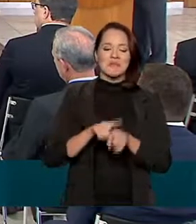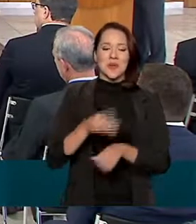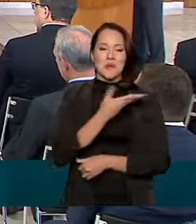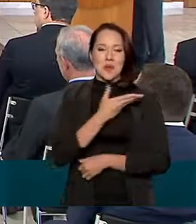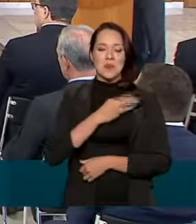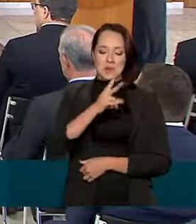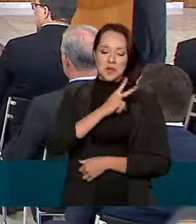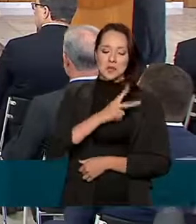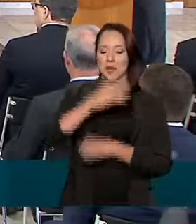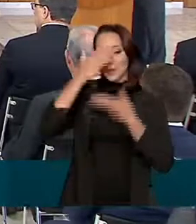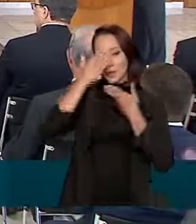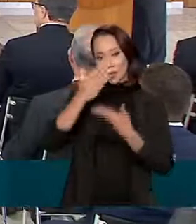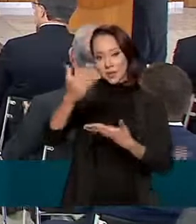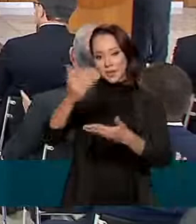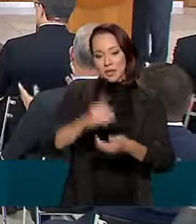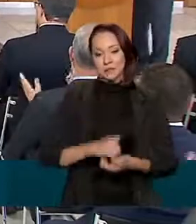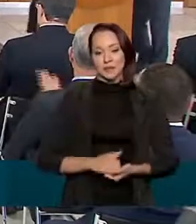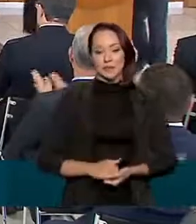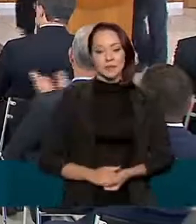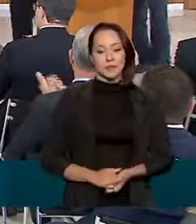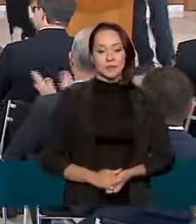personal multi cima grátis